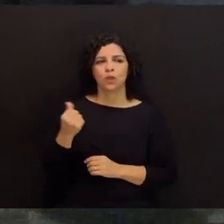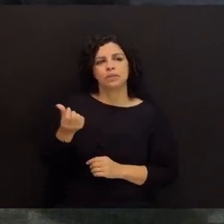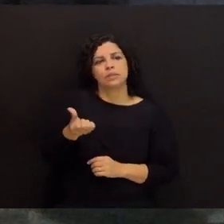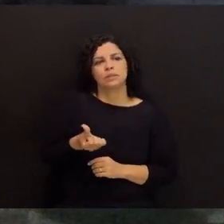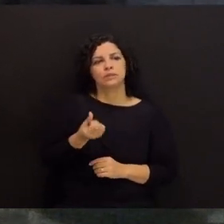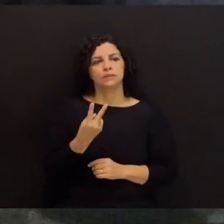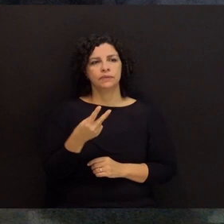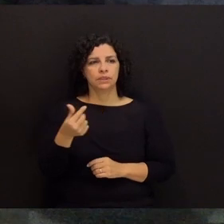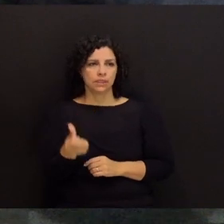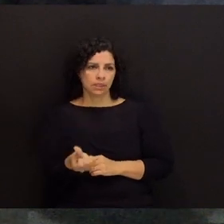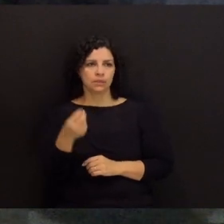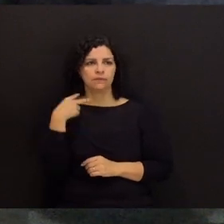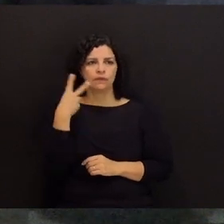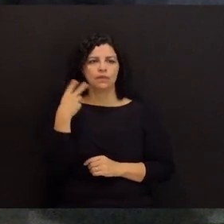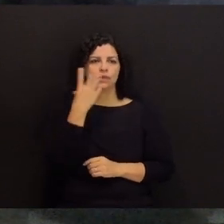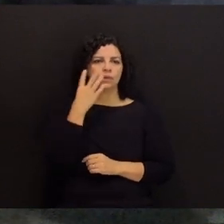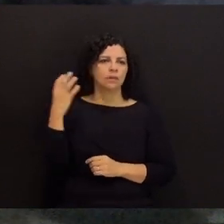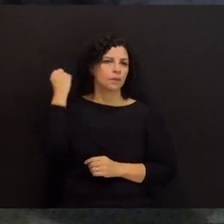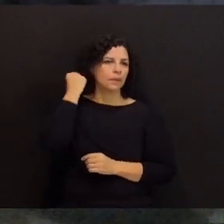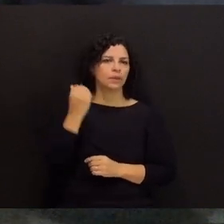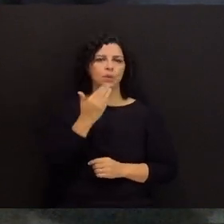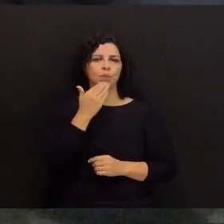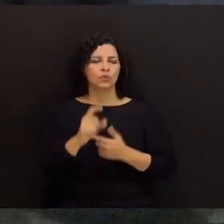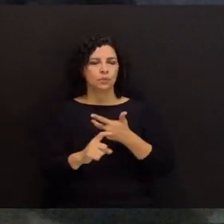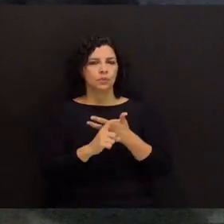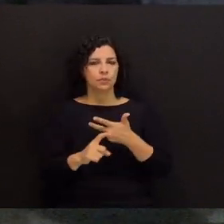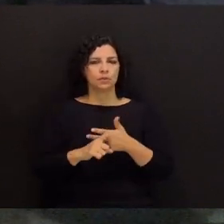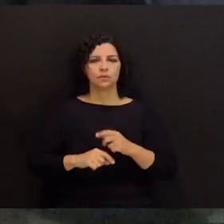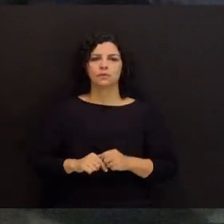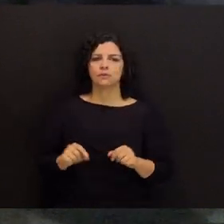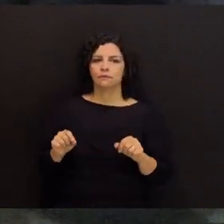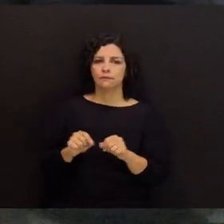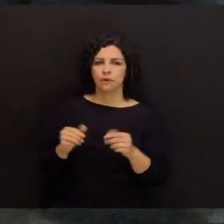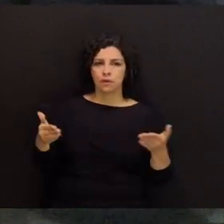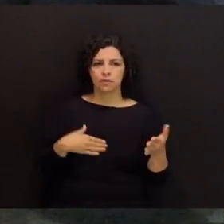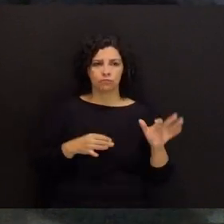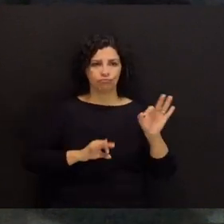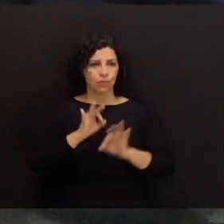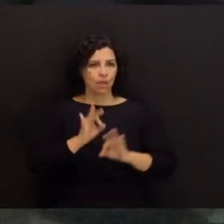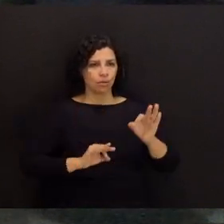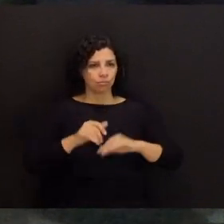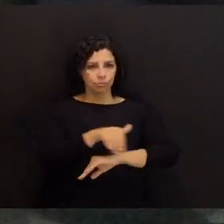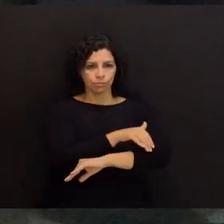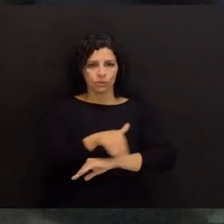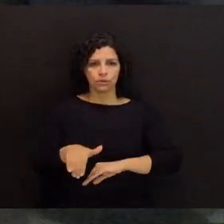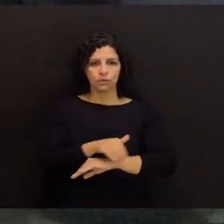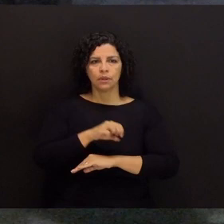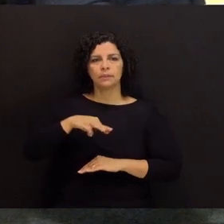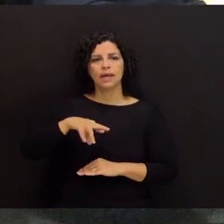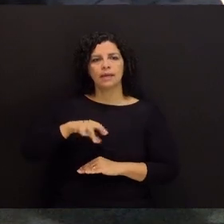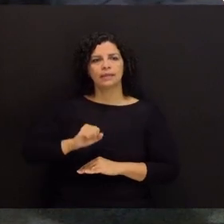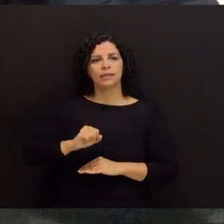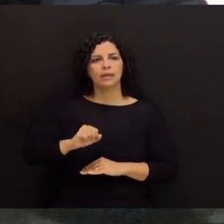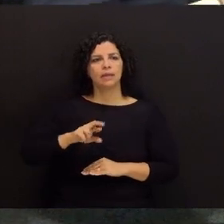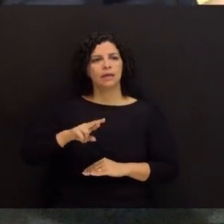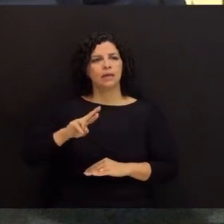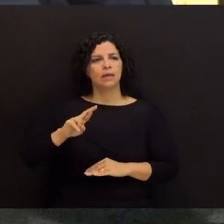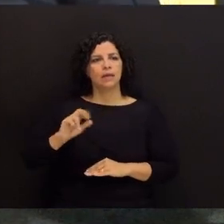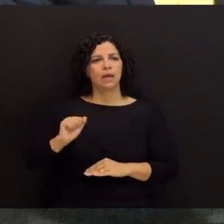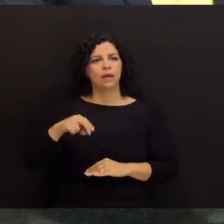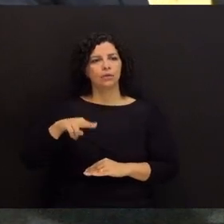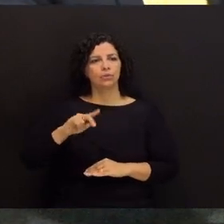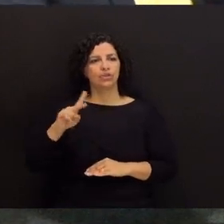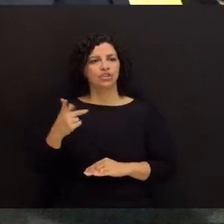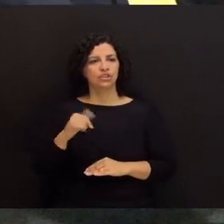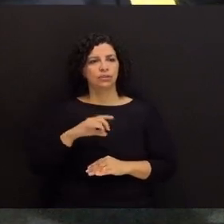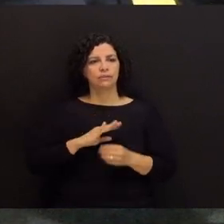11.626 o vereador Wilson cabelo ao executivo e realiza operação tapa buraco na Rua Maria Line haluche de Bastos